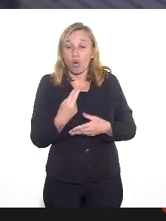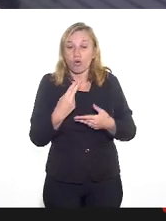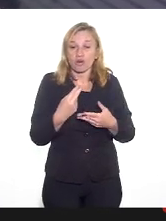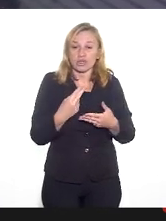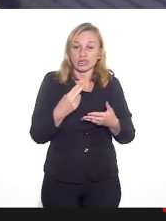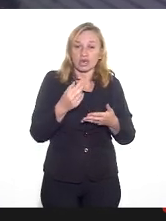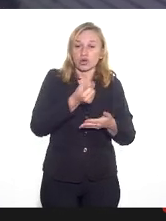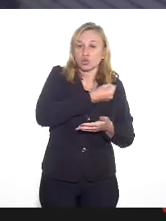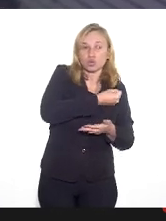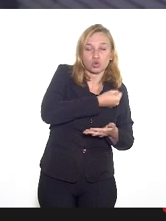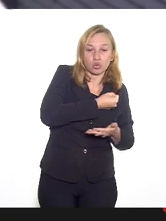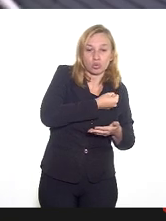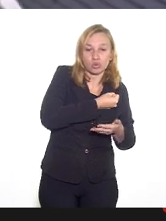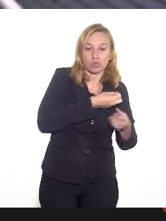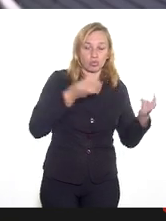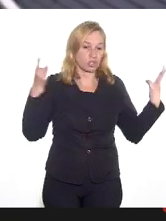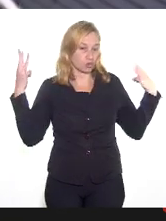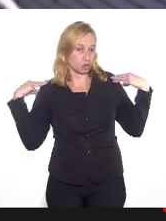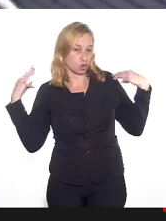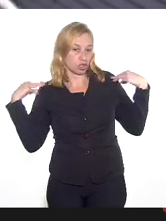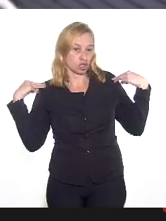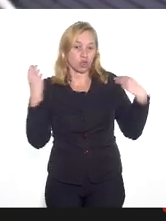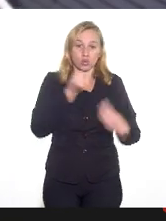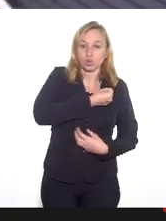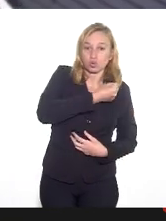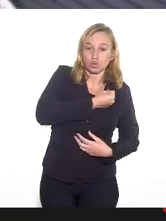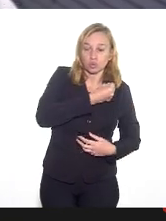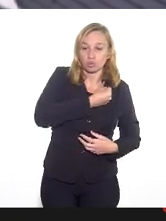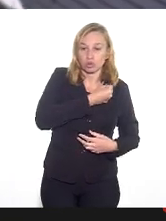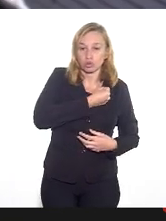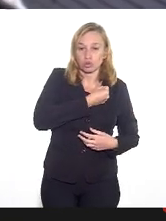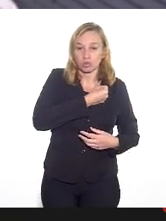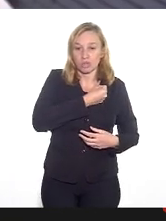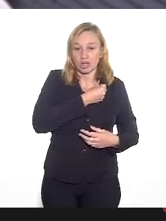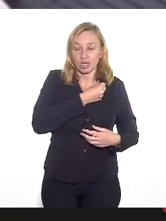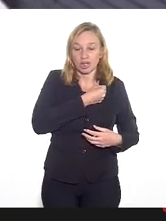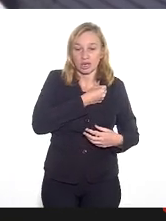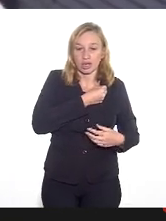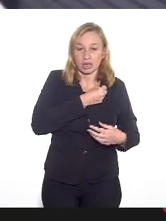número para motoristas, um número para combatente